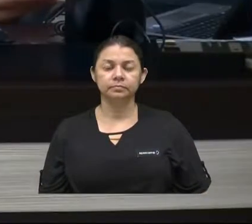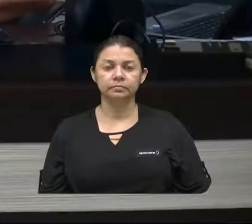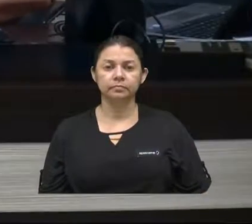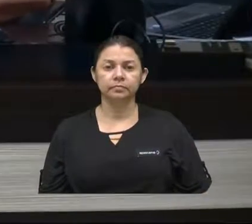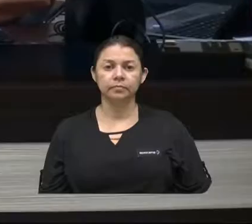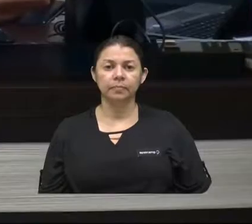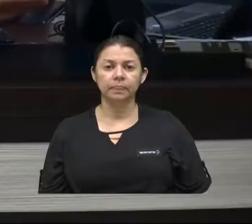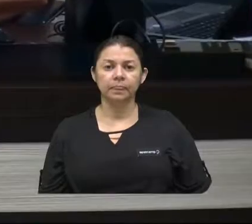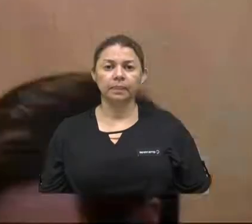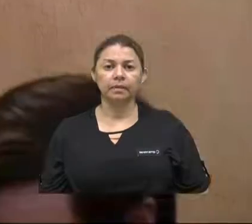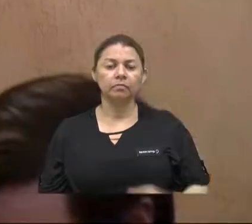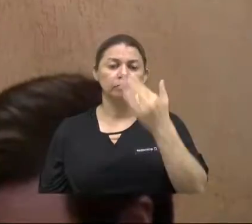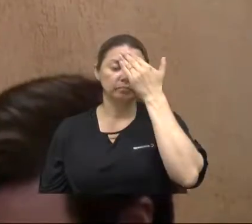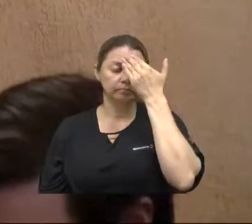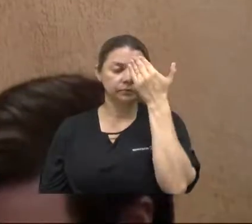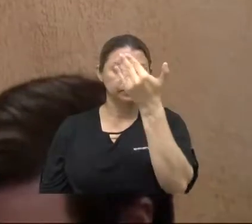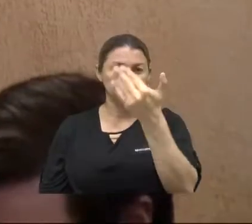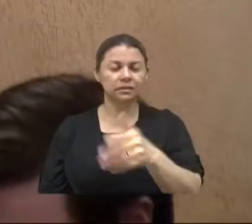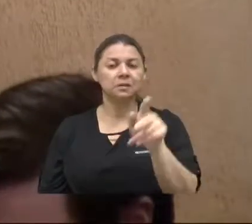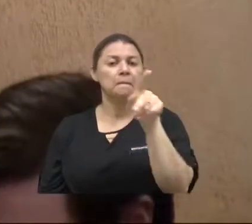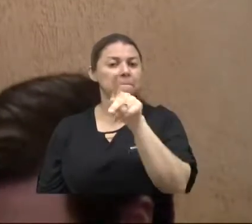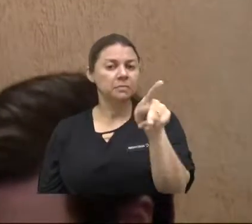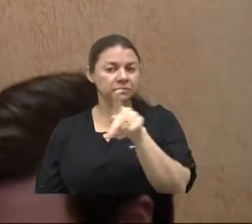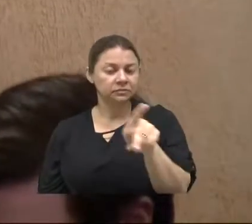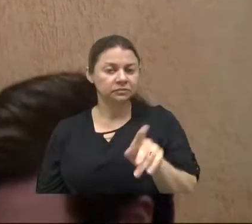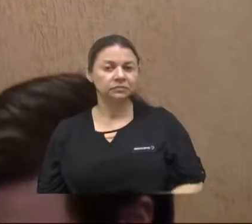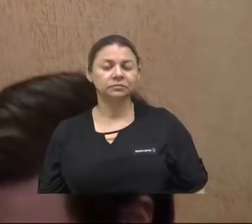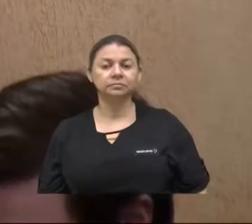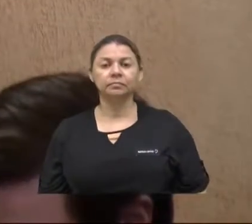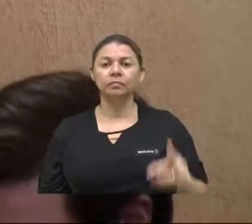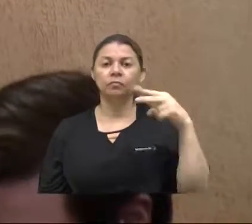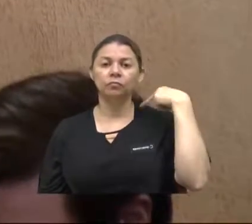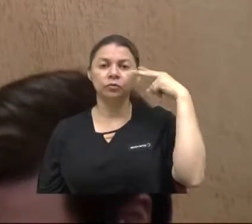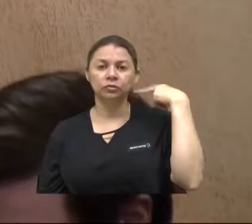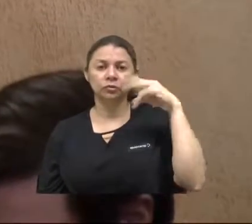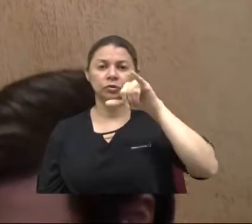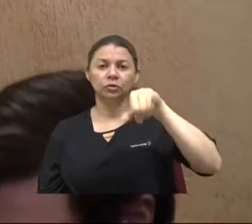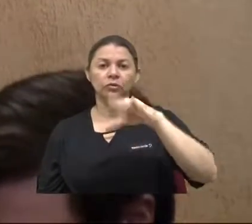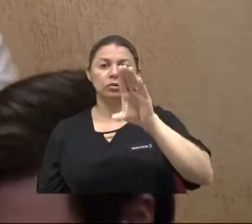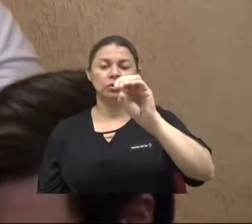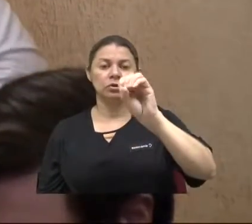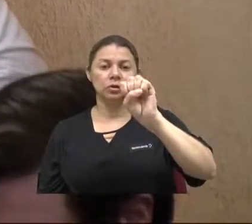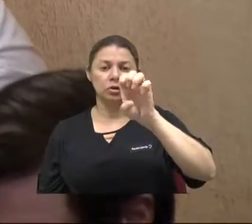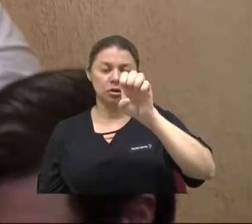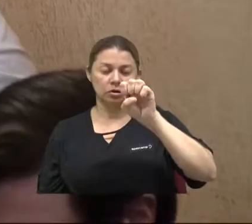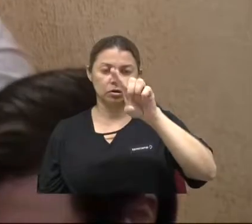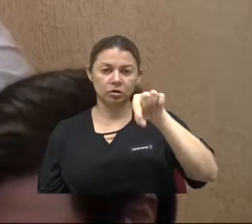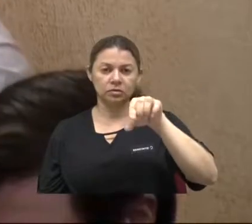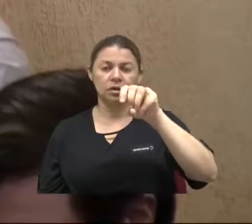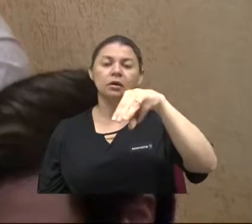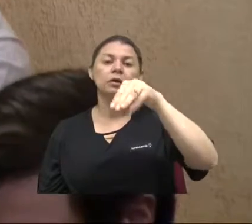Muito obrigado, senhor presidente, vereador Zé da Mix. Quero